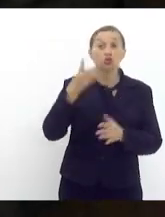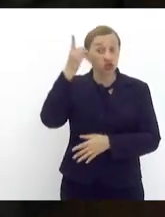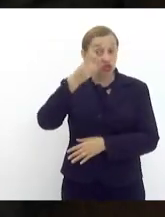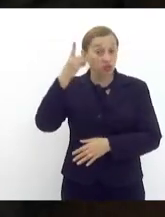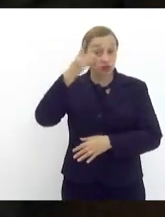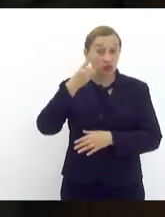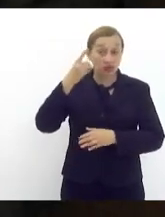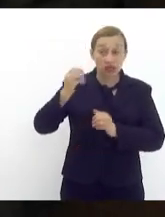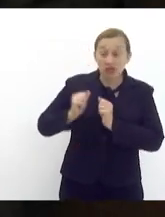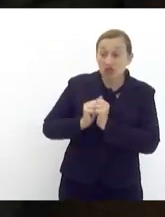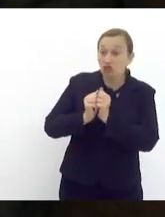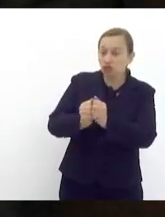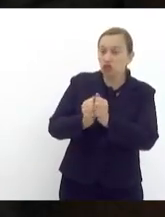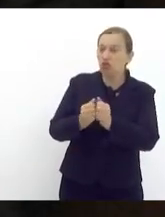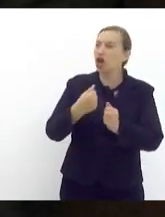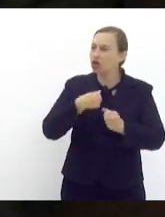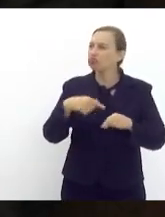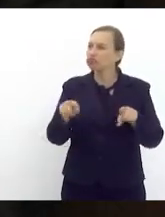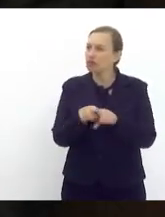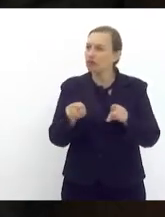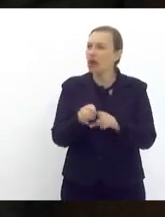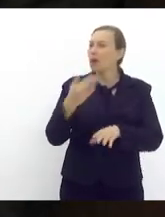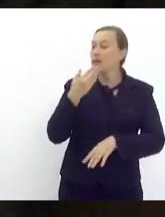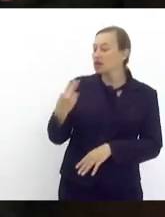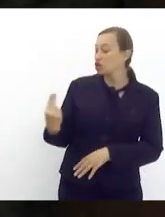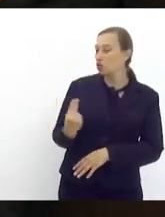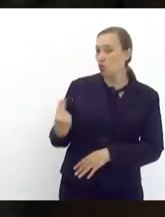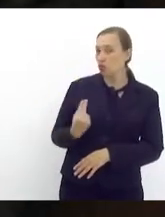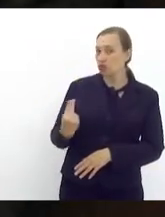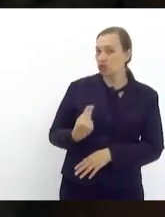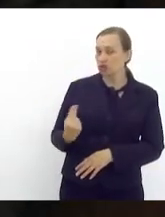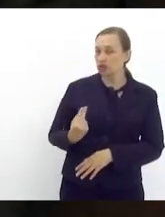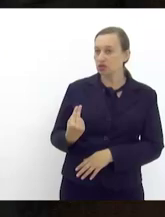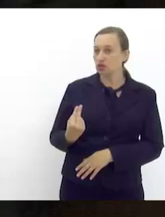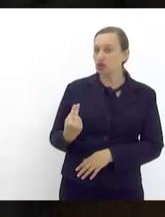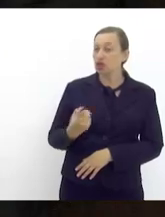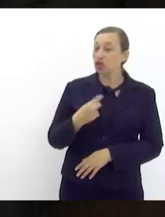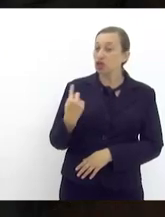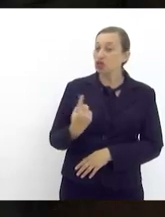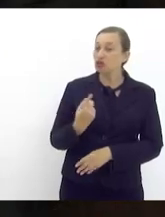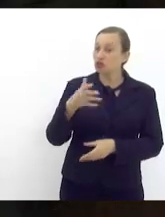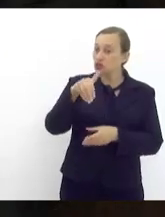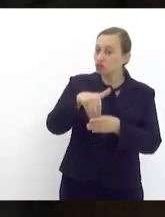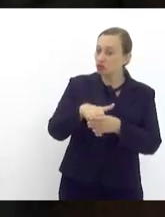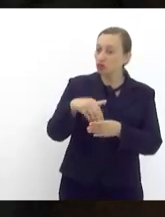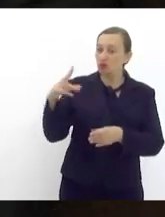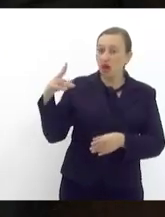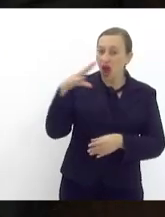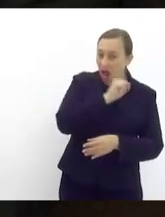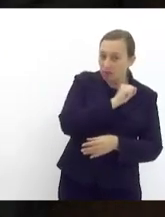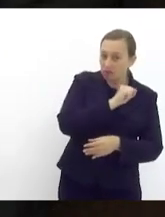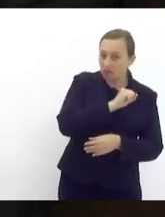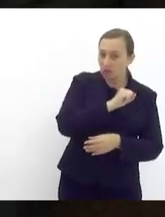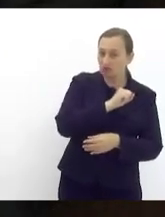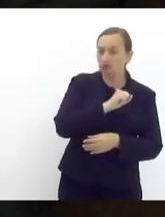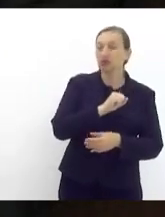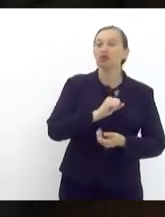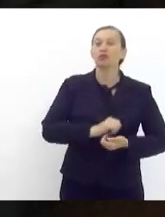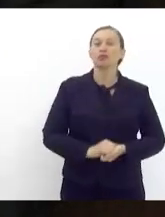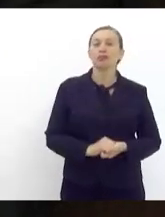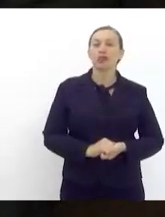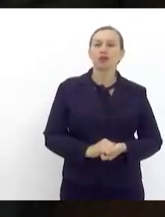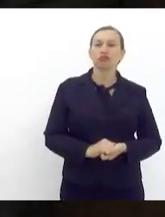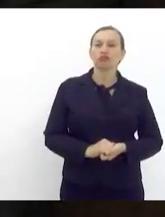se manifestem. Eu também gostaria de pedir coautoria e que a gente vote o mais rapidamente possível.